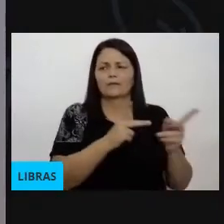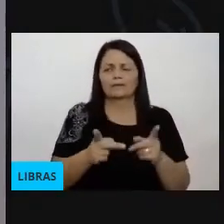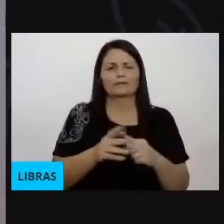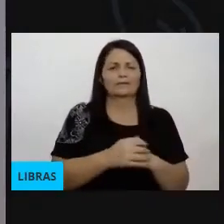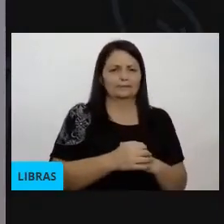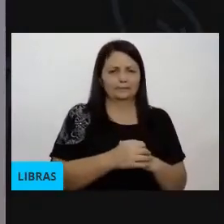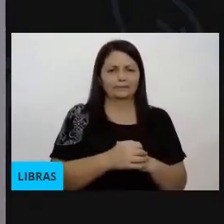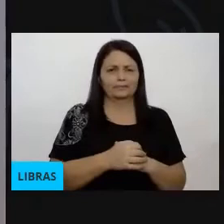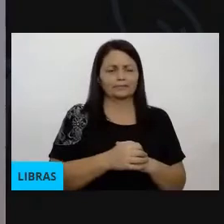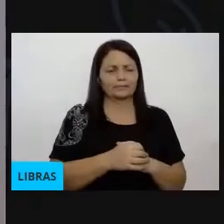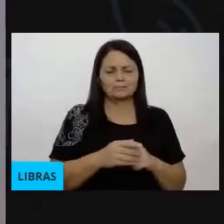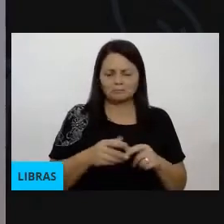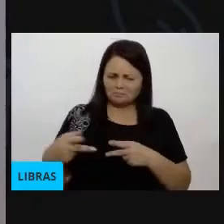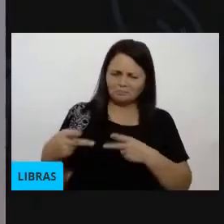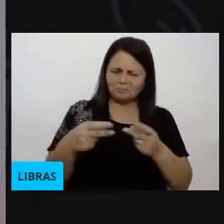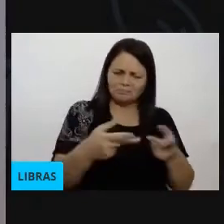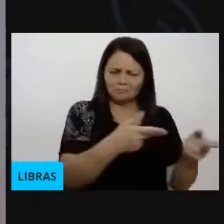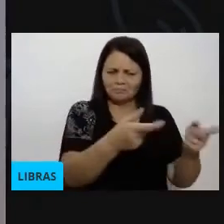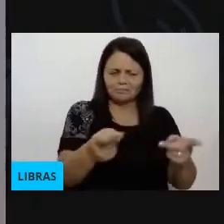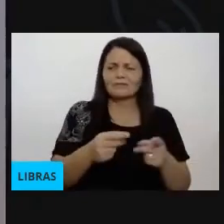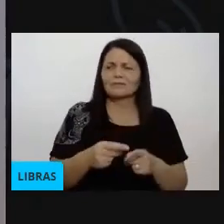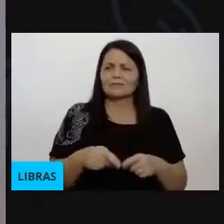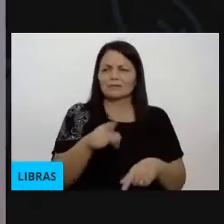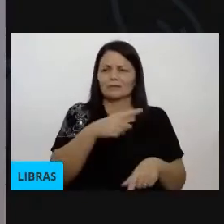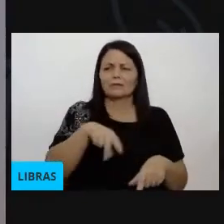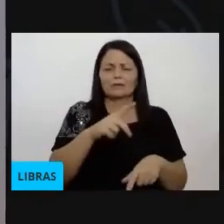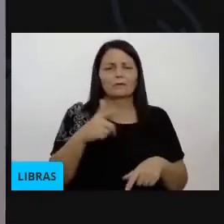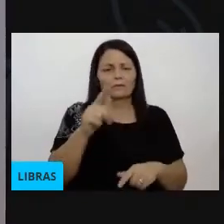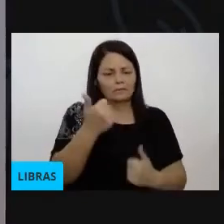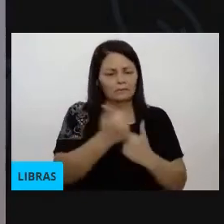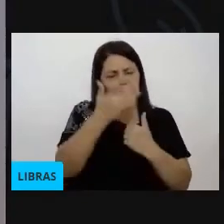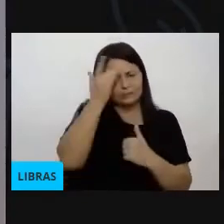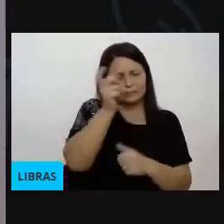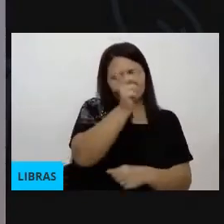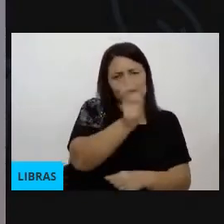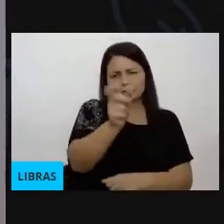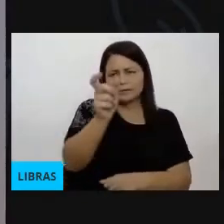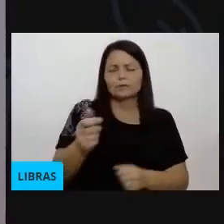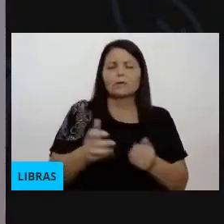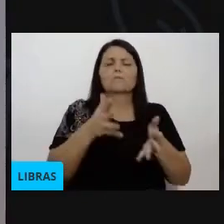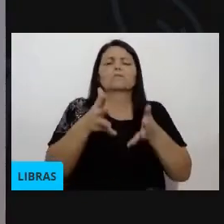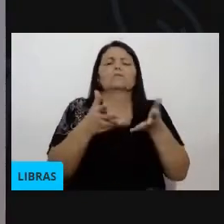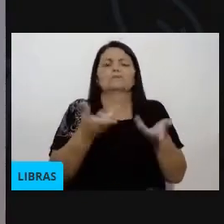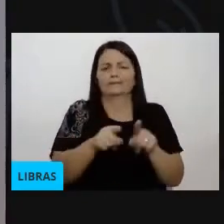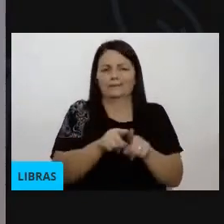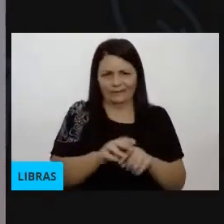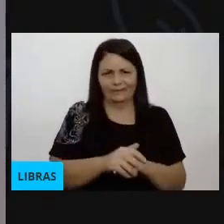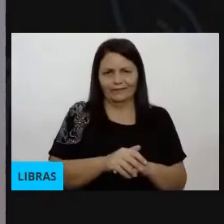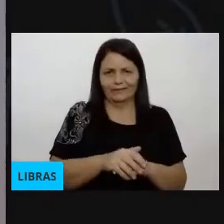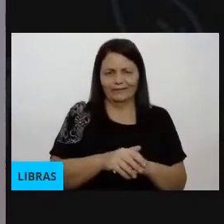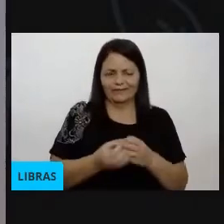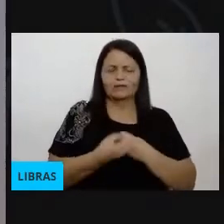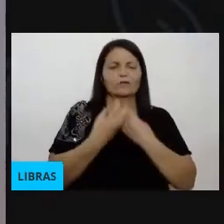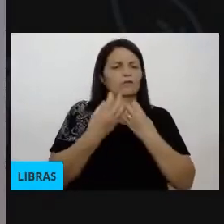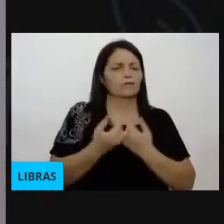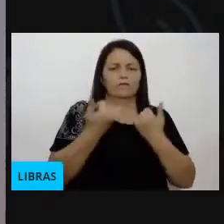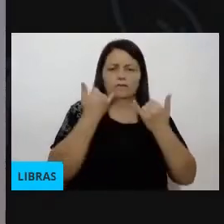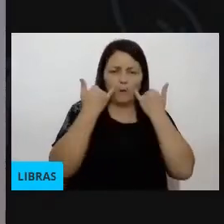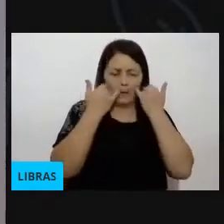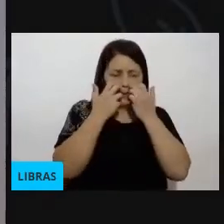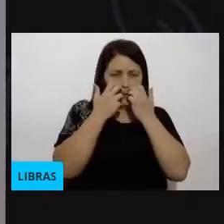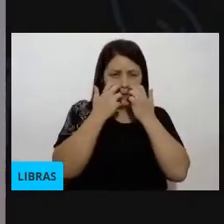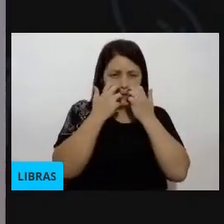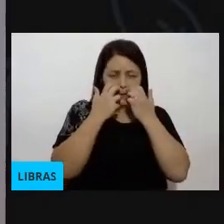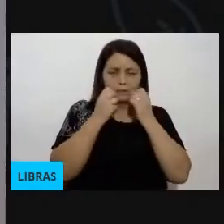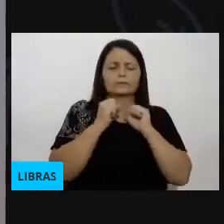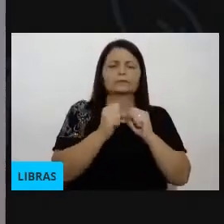falar. E espero que cada um arrume outra pessoa para poder falar. Que a gente informe, que a gente